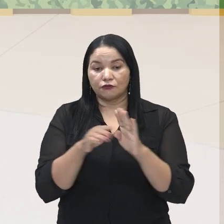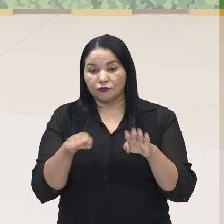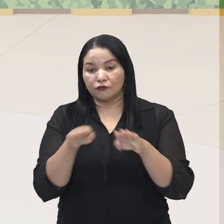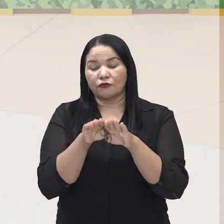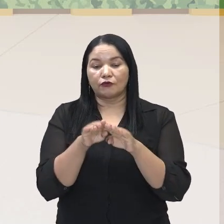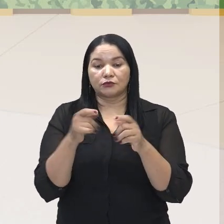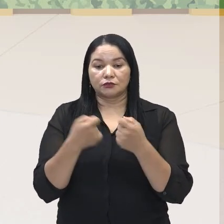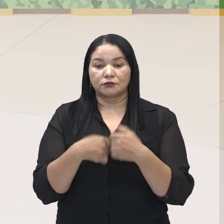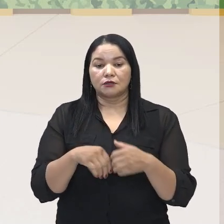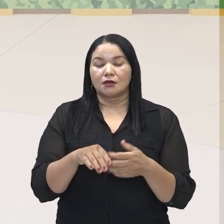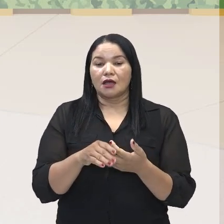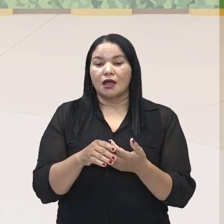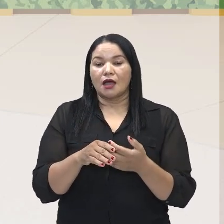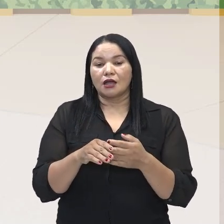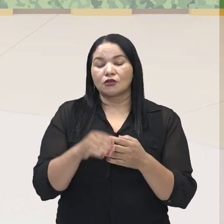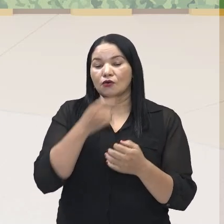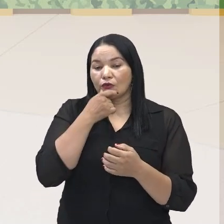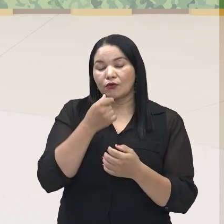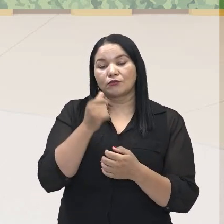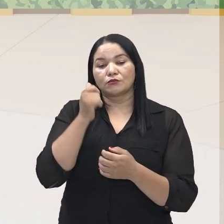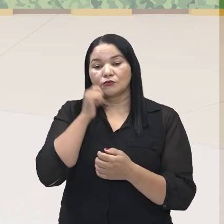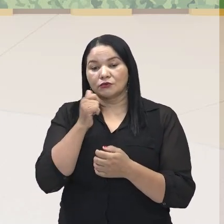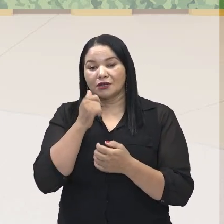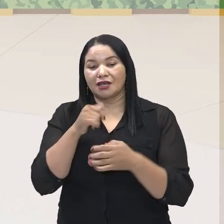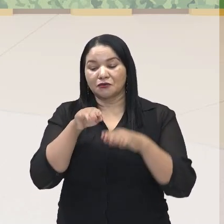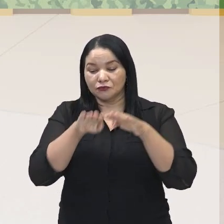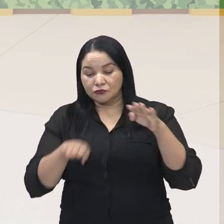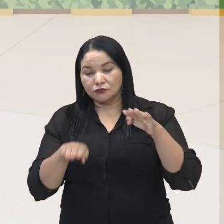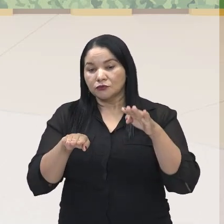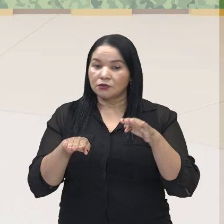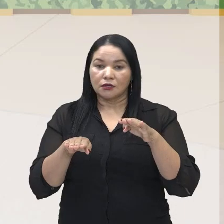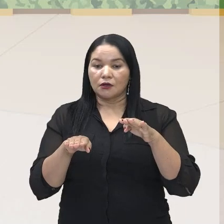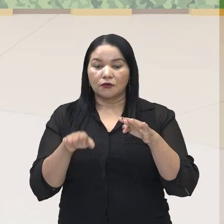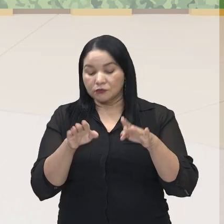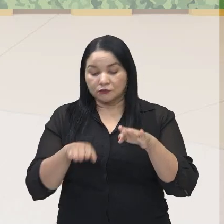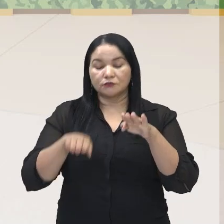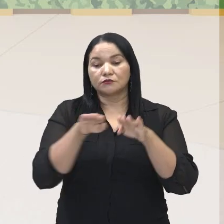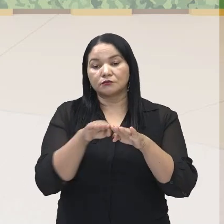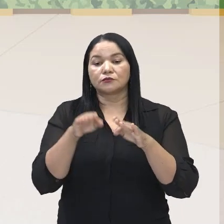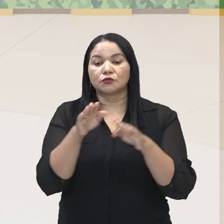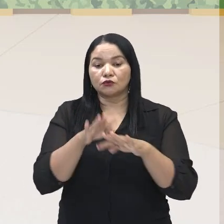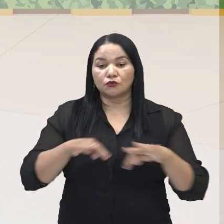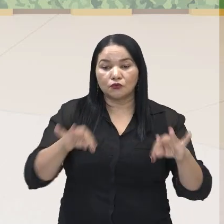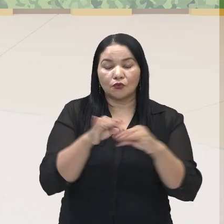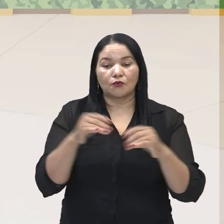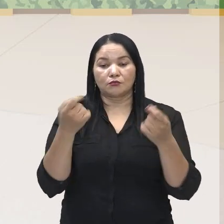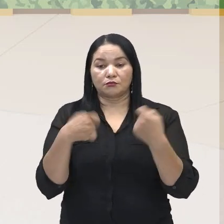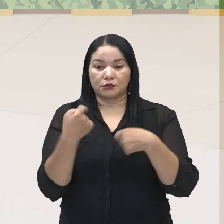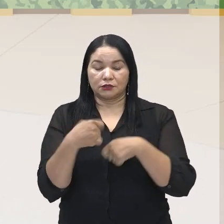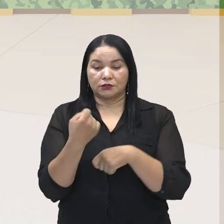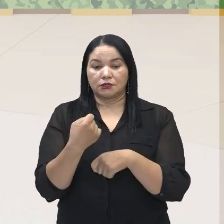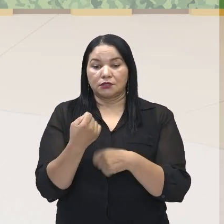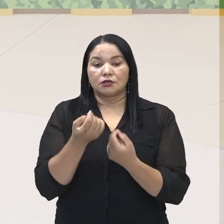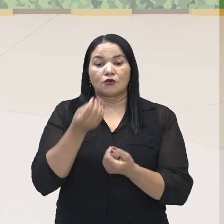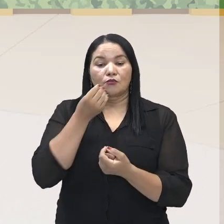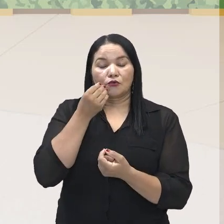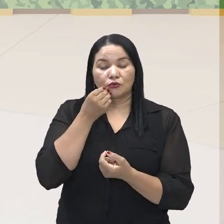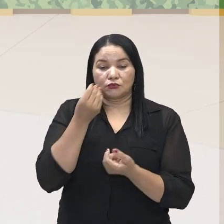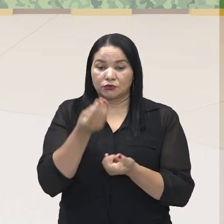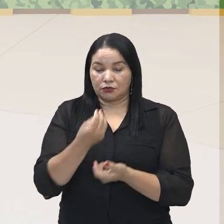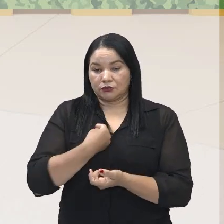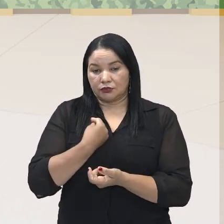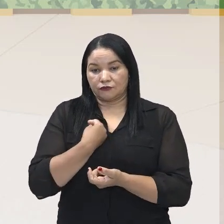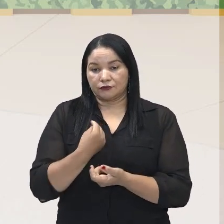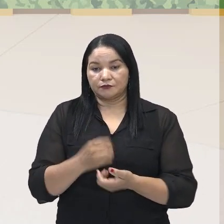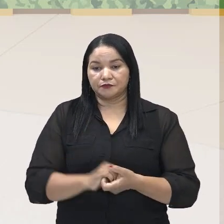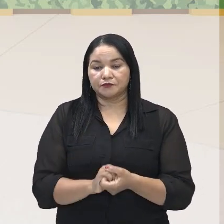uma disparidade entre homens e mulheres, mas sim que todos tenham uma oportunidade na vida. Então vamos